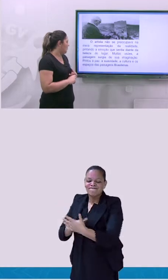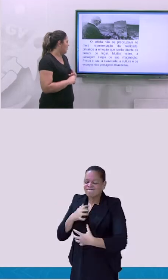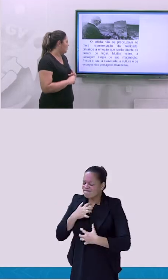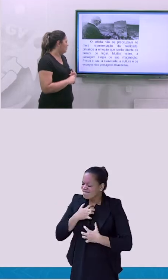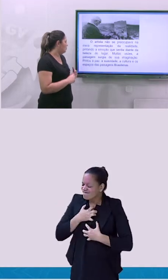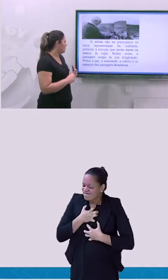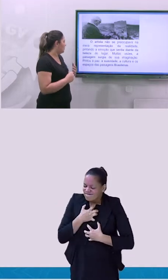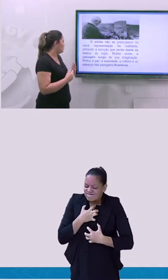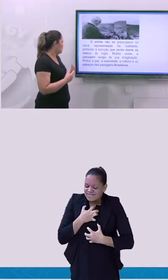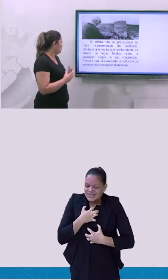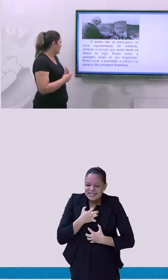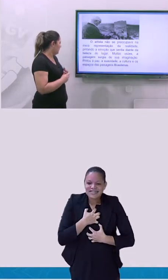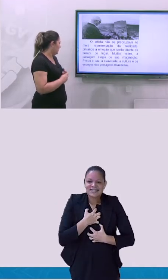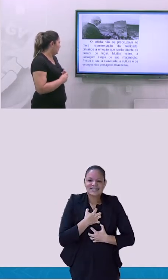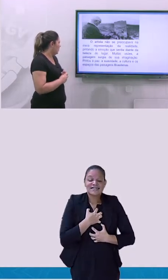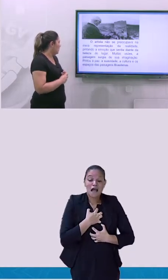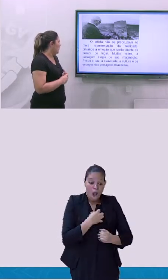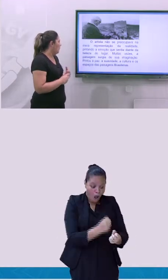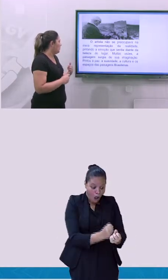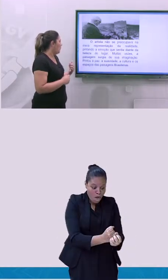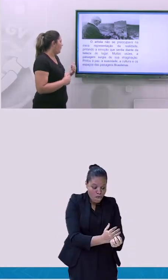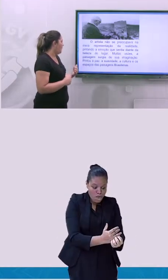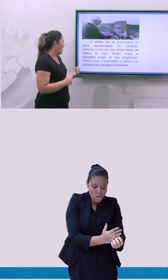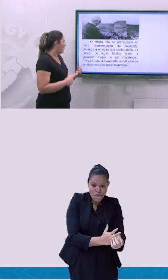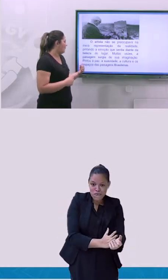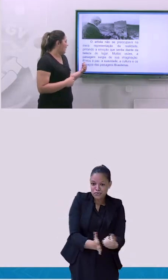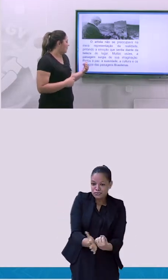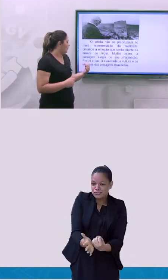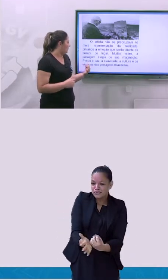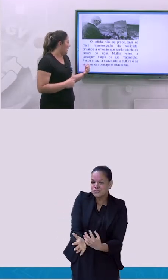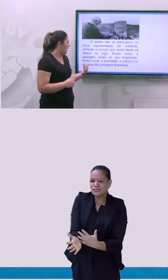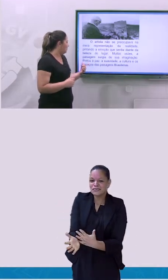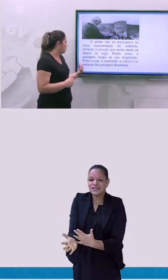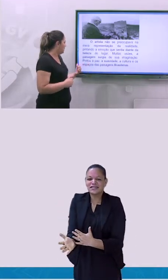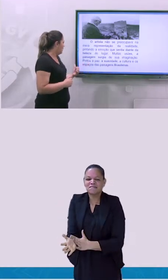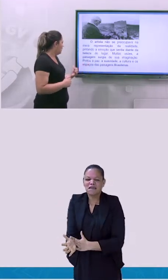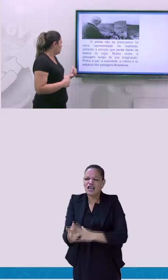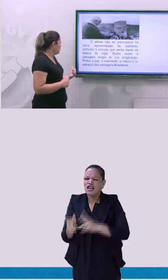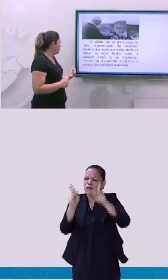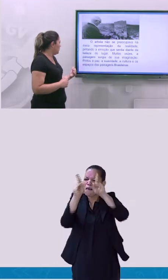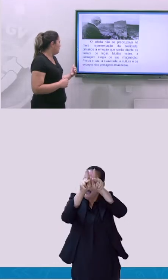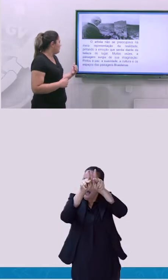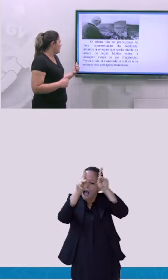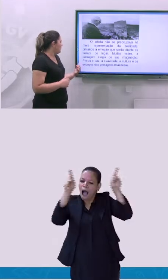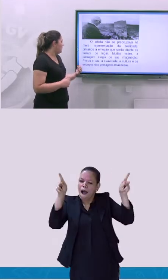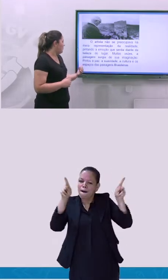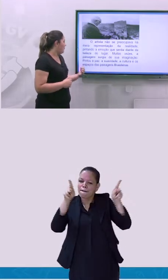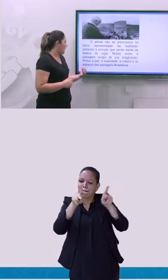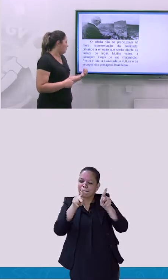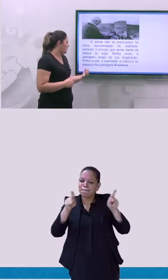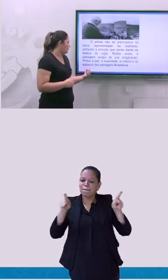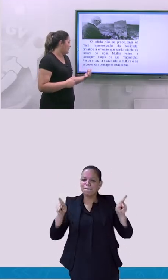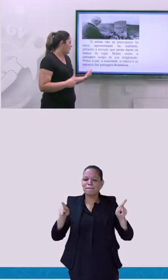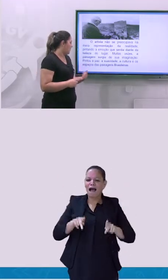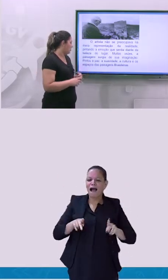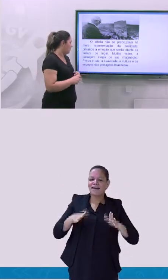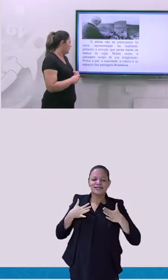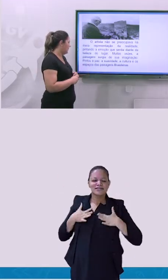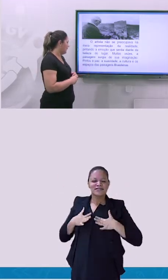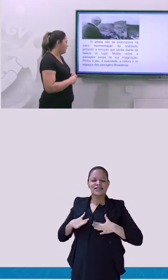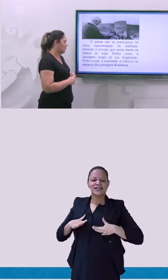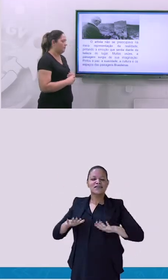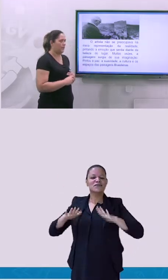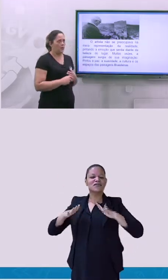vezes, a paisagem surgia da sua imaginação. Pintou a paz, a suavidade, a cultura e os espaços das